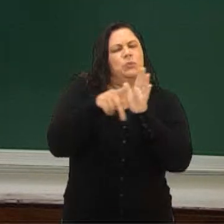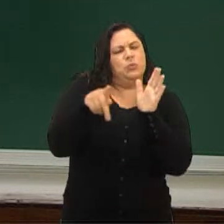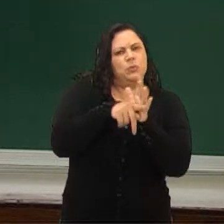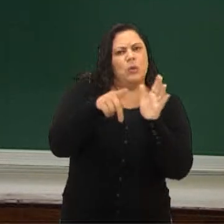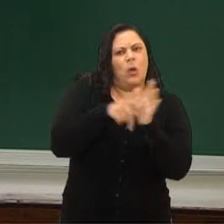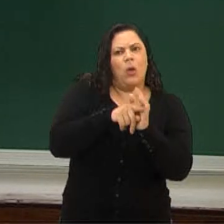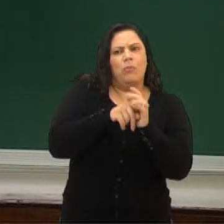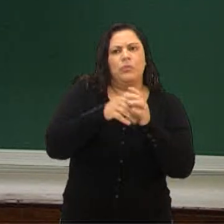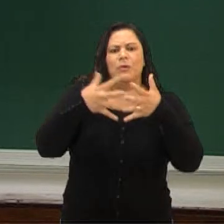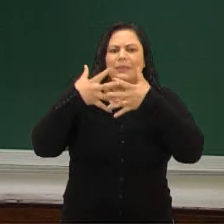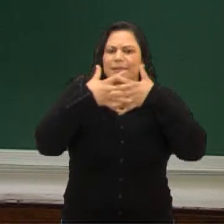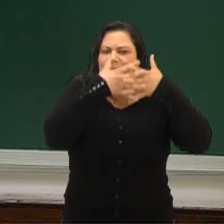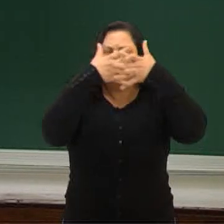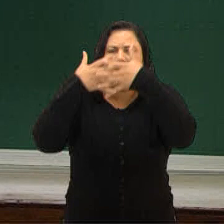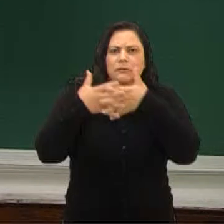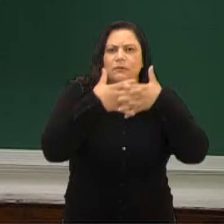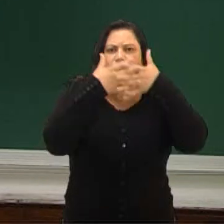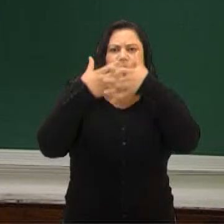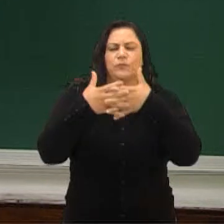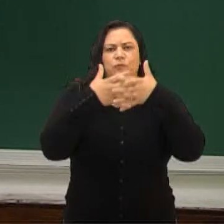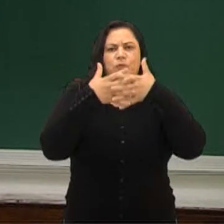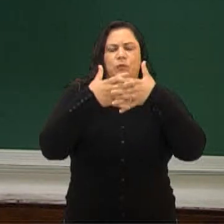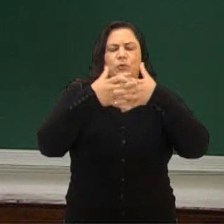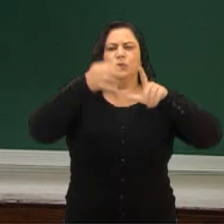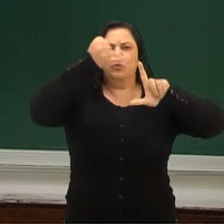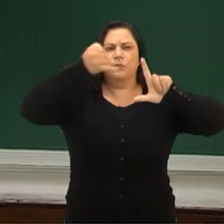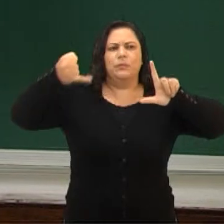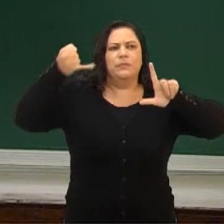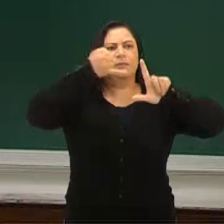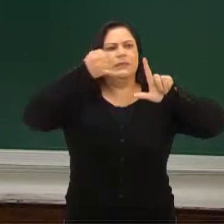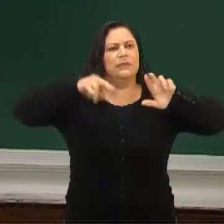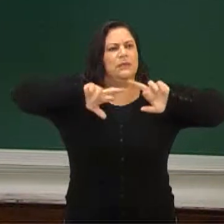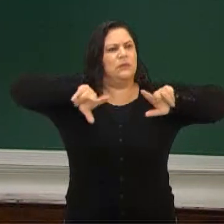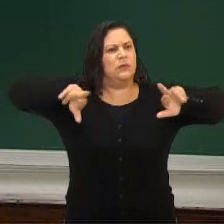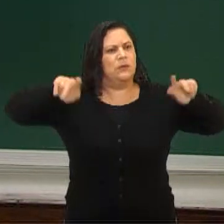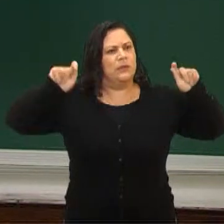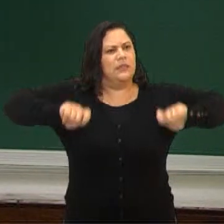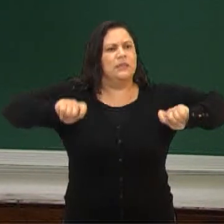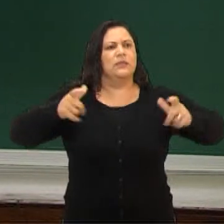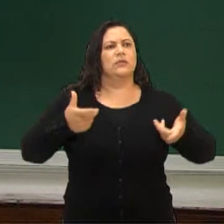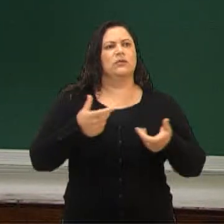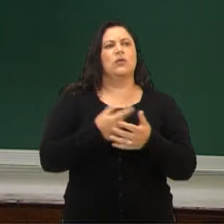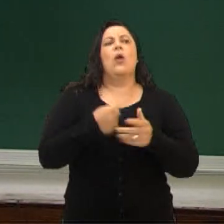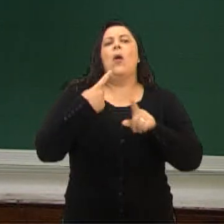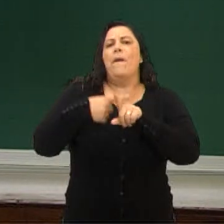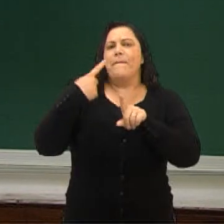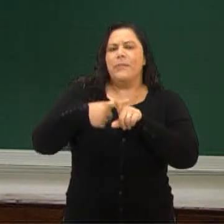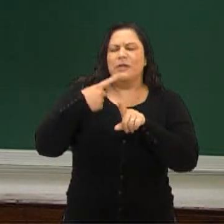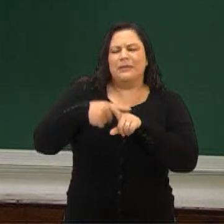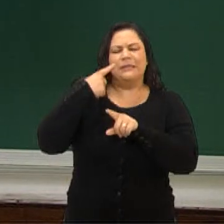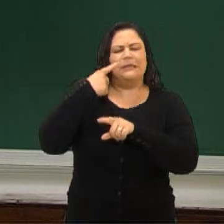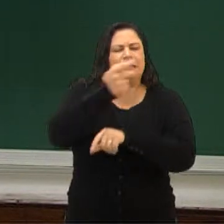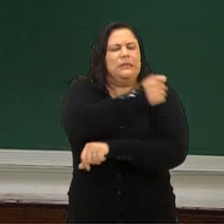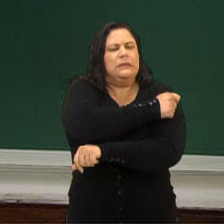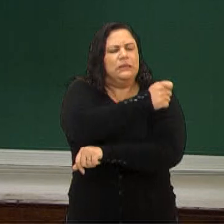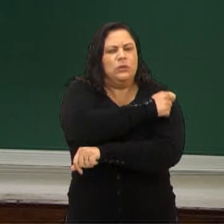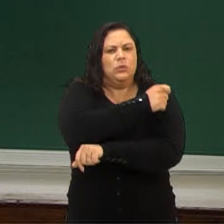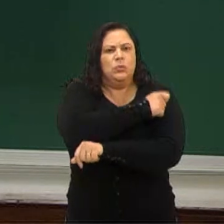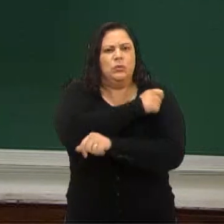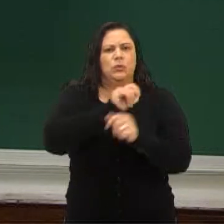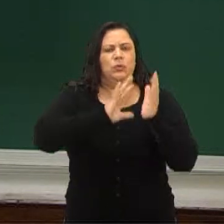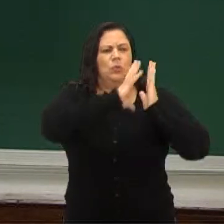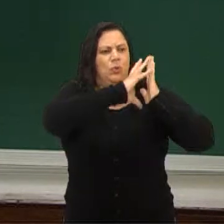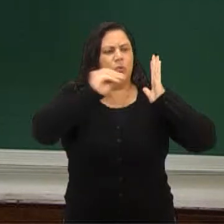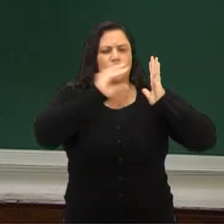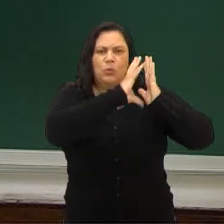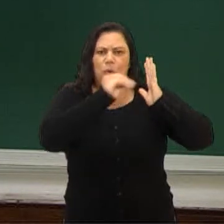Diz que é o finalzinho do impressionismo, a característica única dele, que é o pontilhismo, a paciência, né? Os alunos, quando vão reproduzir essas obras, eles ficam até bravos